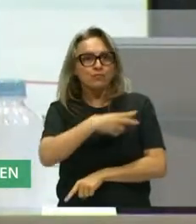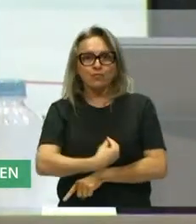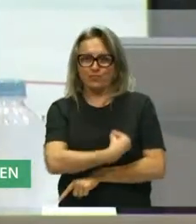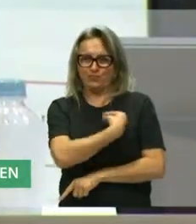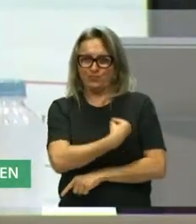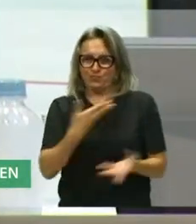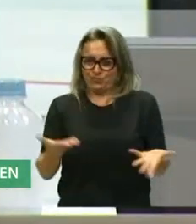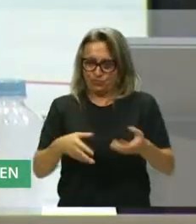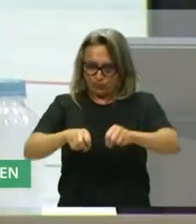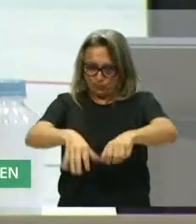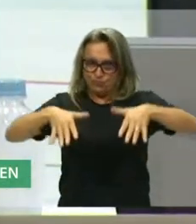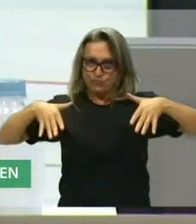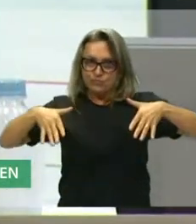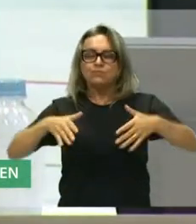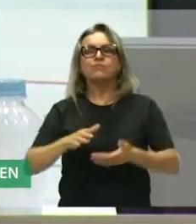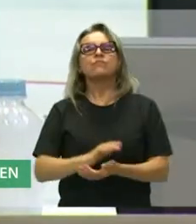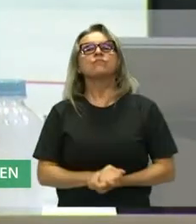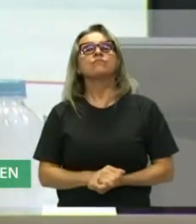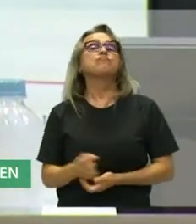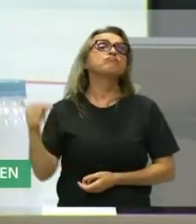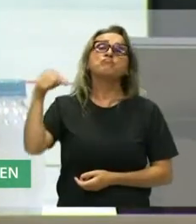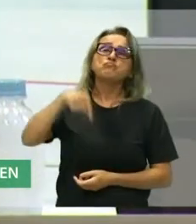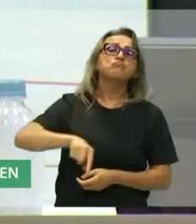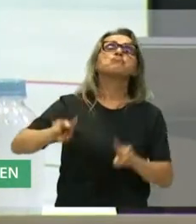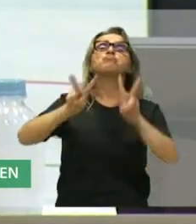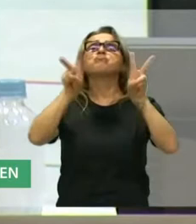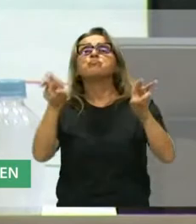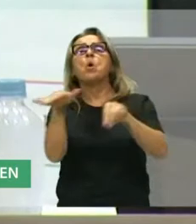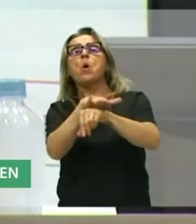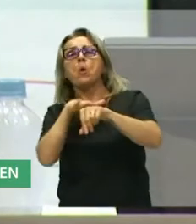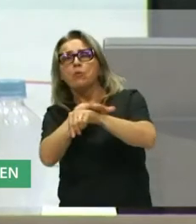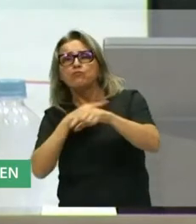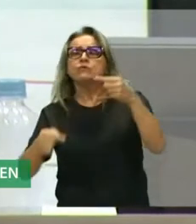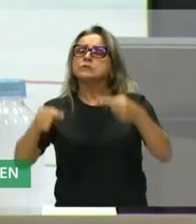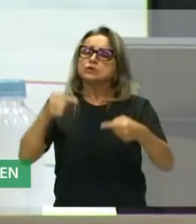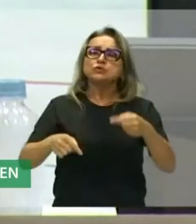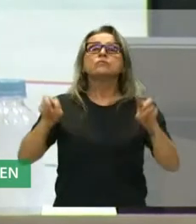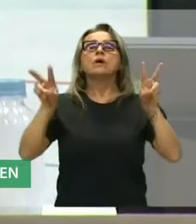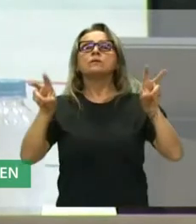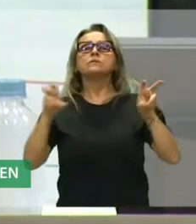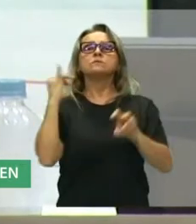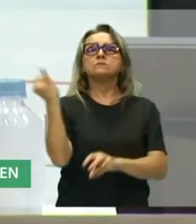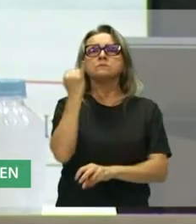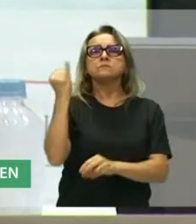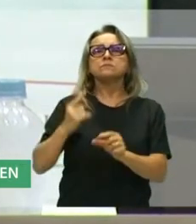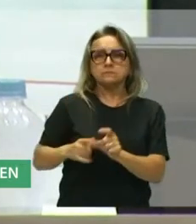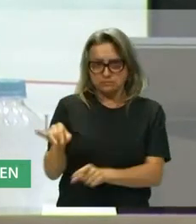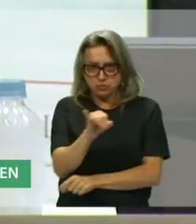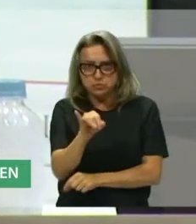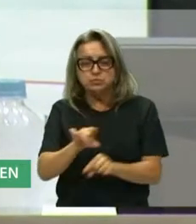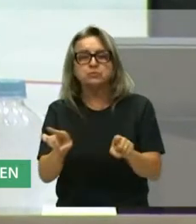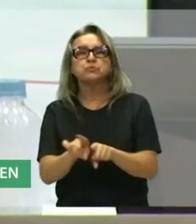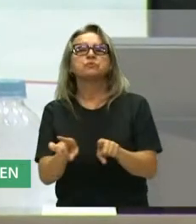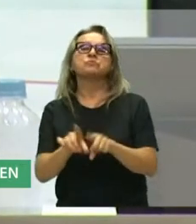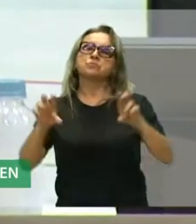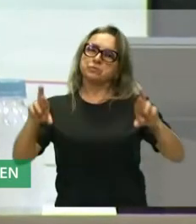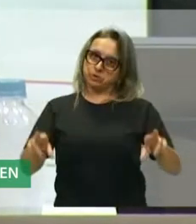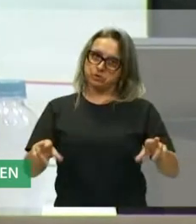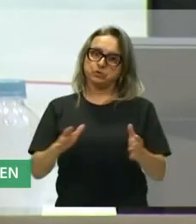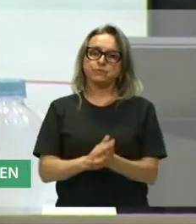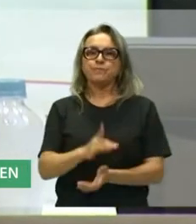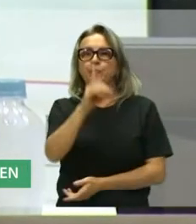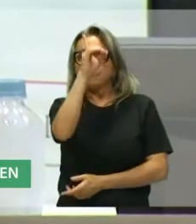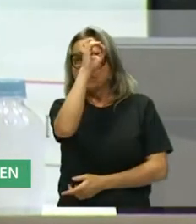nosso plenário da Câmara também, vindo discutir esse tema importante para Itajaí e região. No Hospital Marieta, que